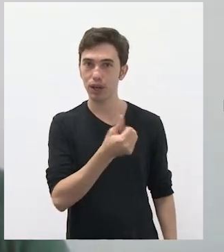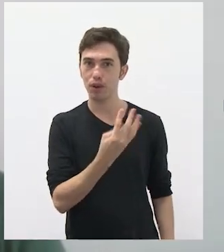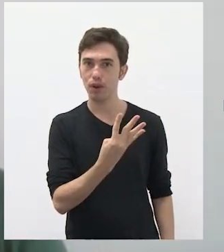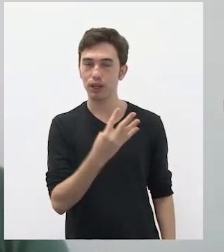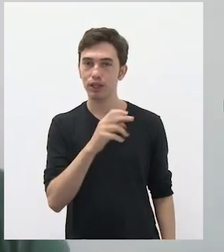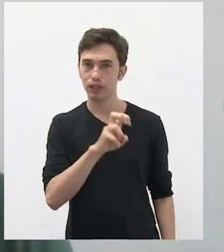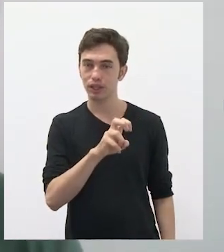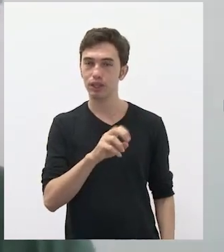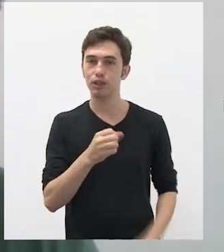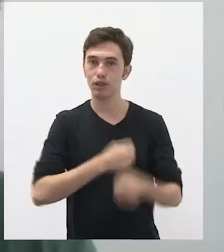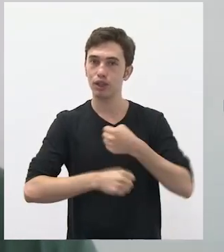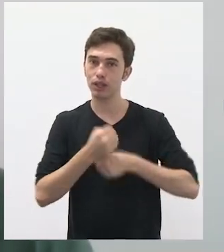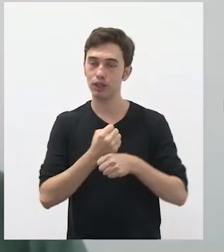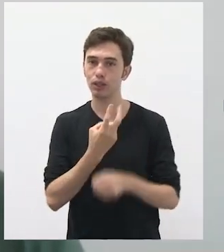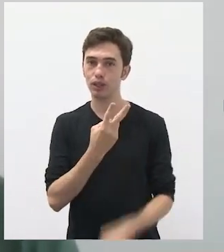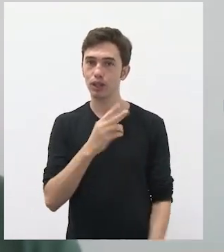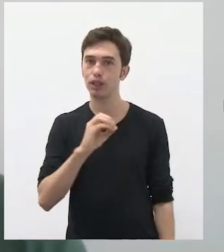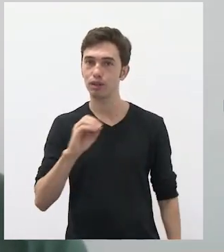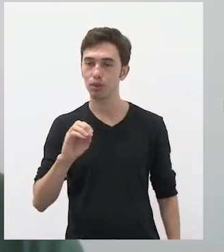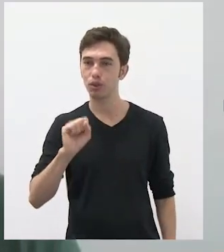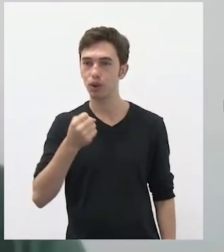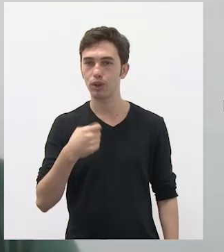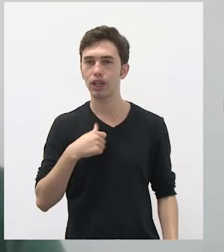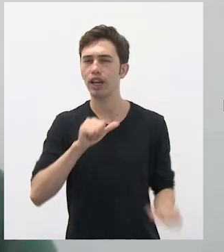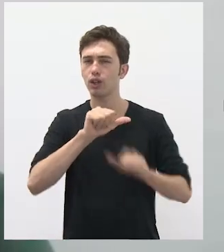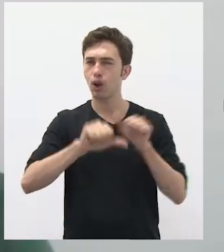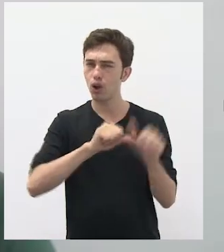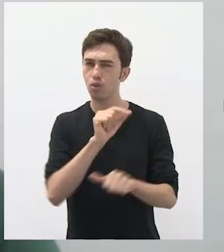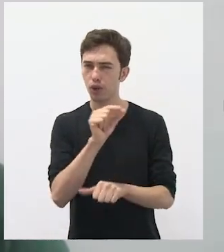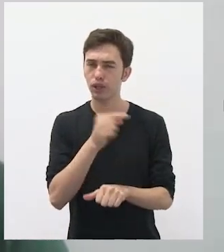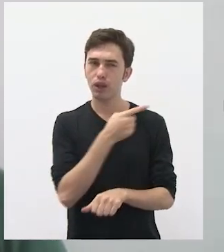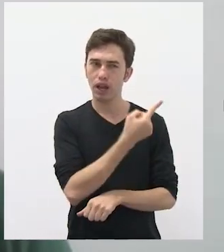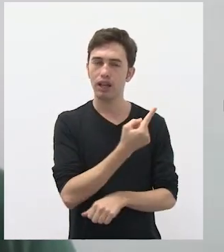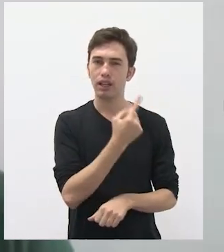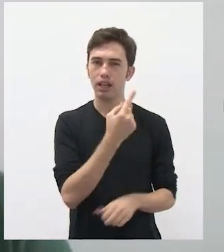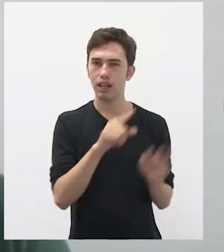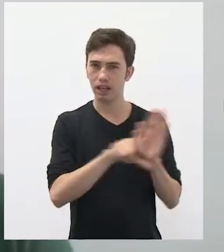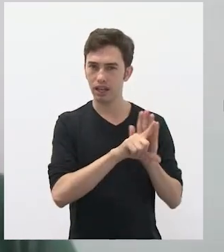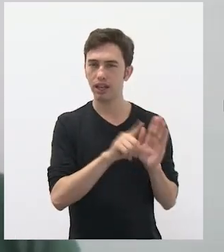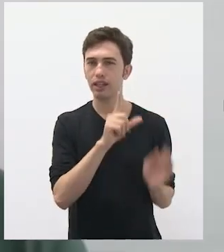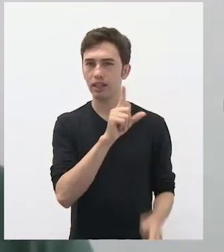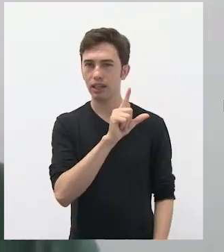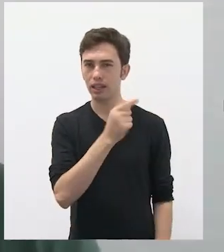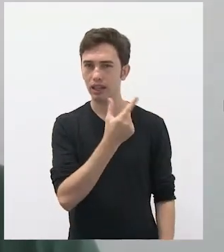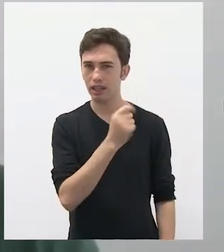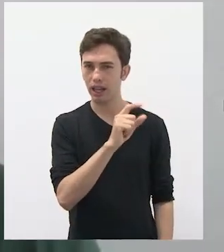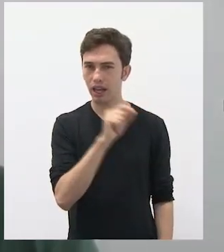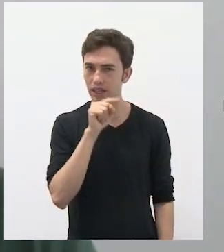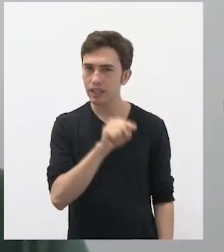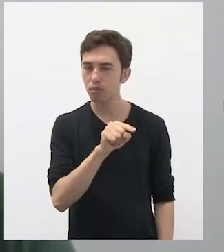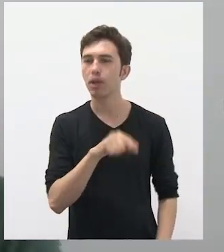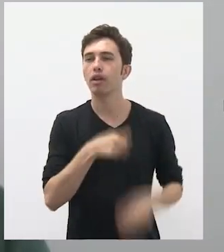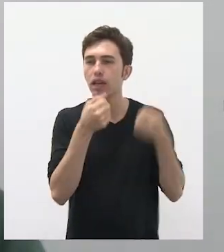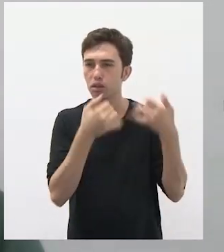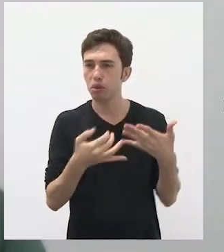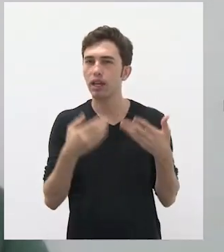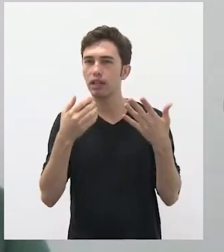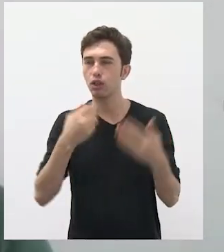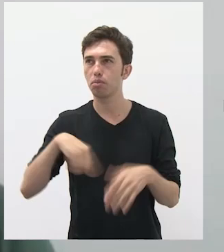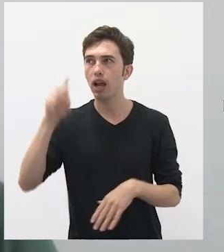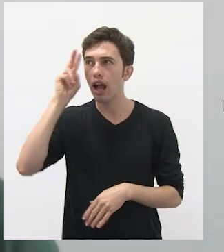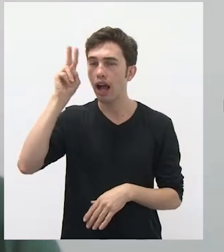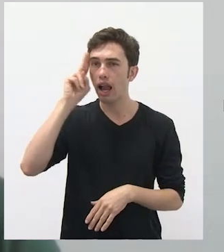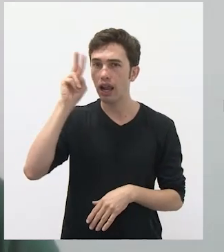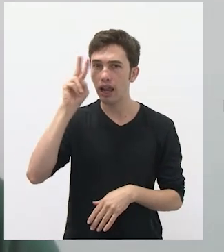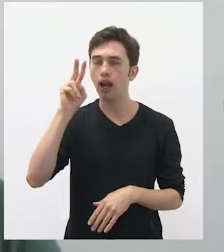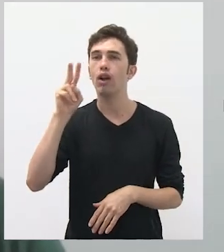11.645/2008, que altera um detalhezinho da 10.000, colocando também a obrigatoriedade do estudo da história e cultura indígena,